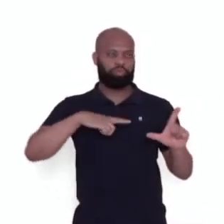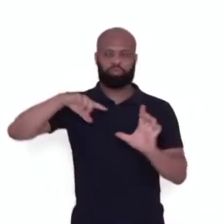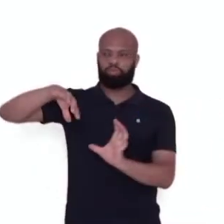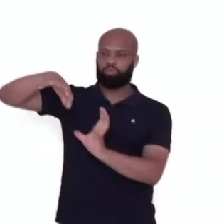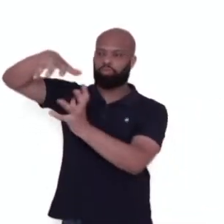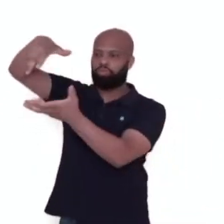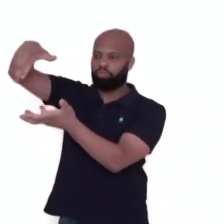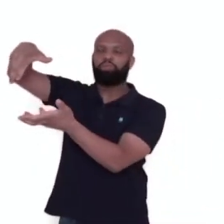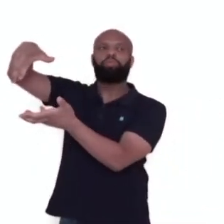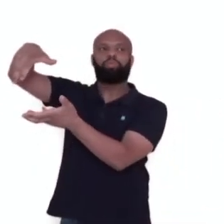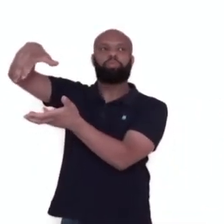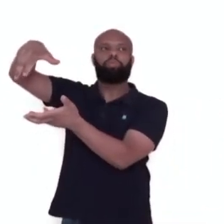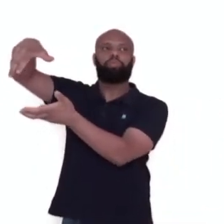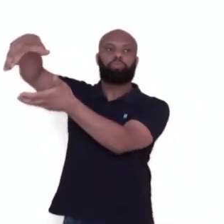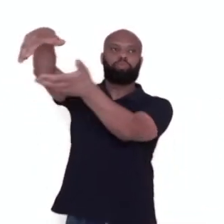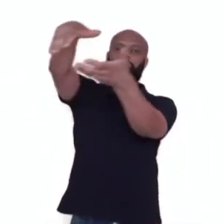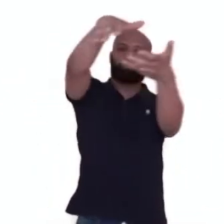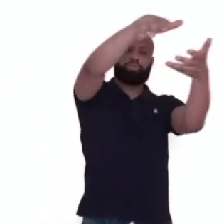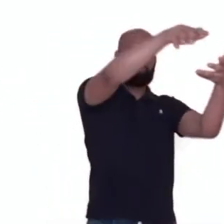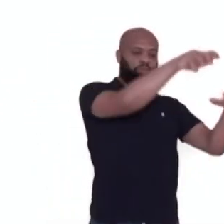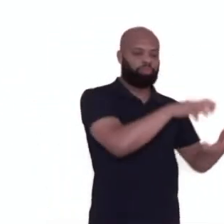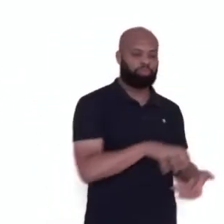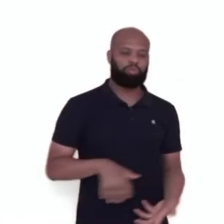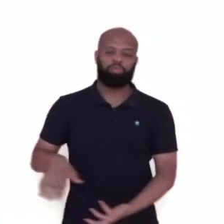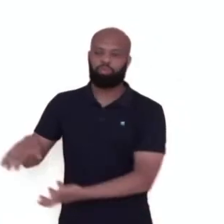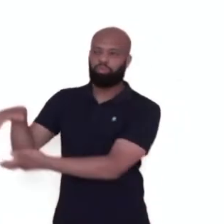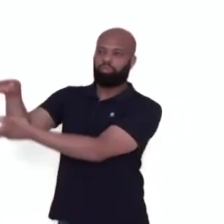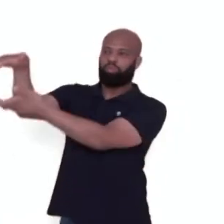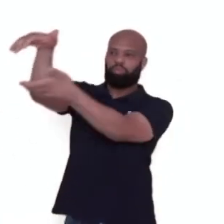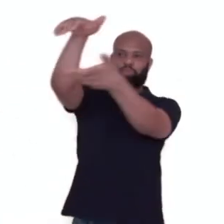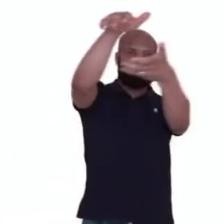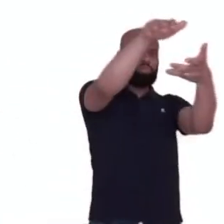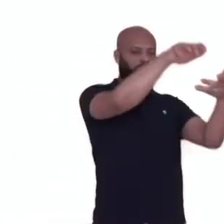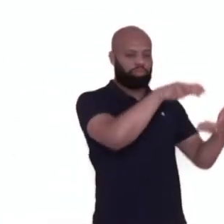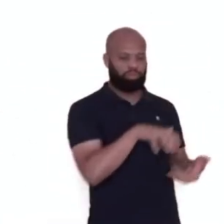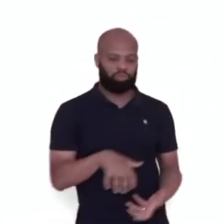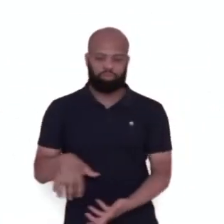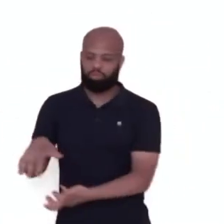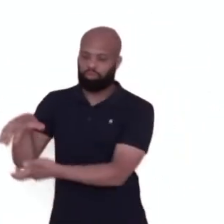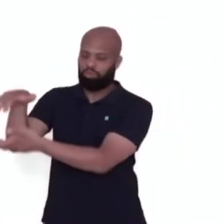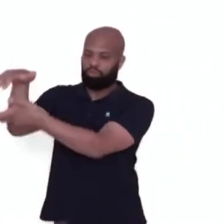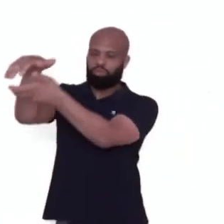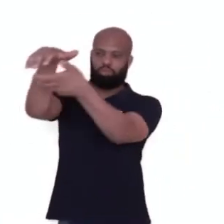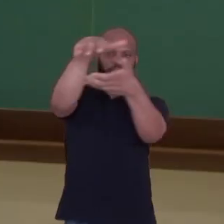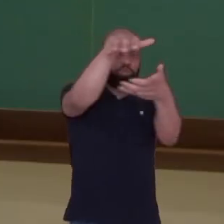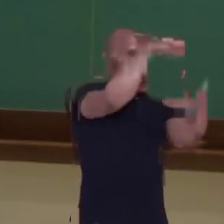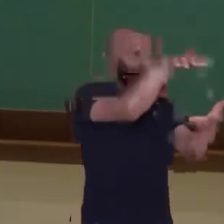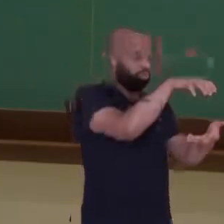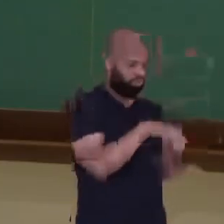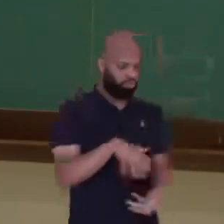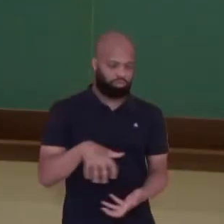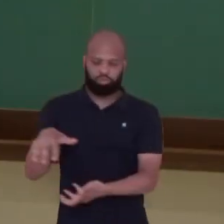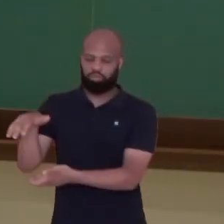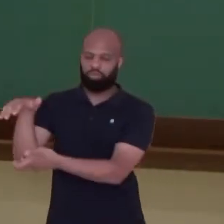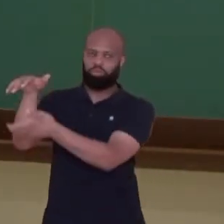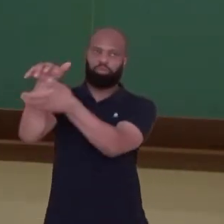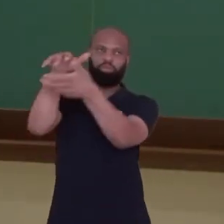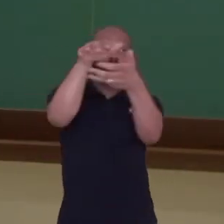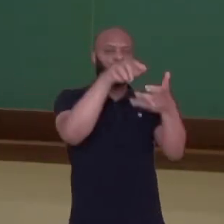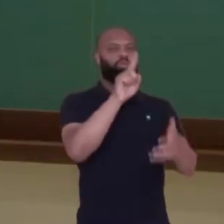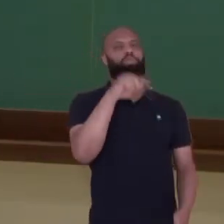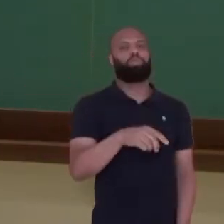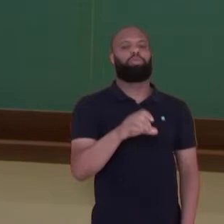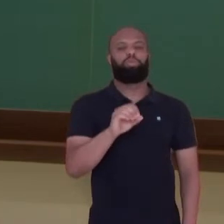planeta Terra e nós temos o movimento que ele realiza, a sua trajetória, a sua